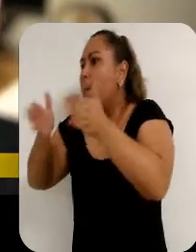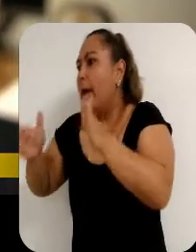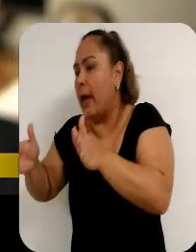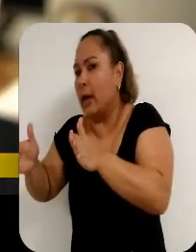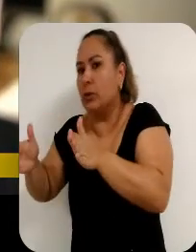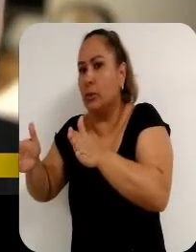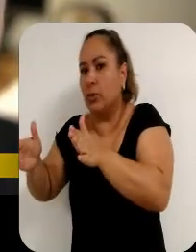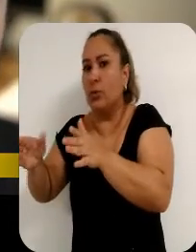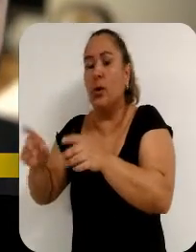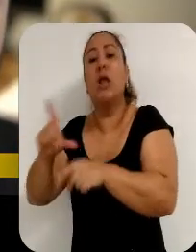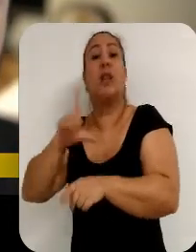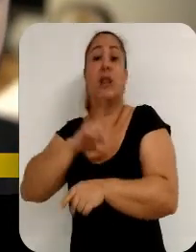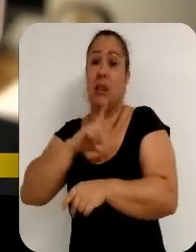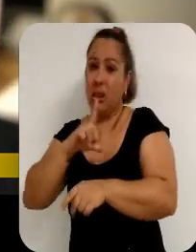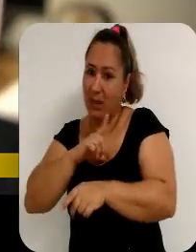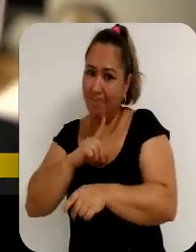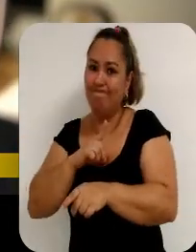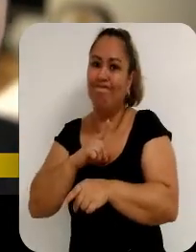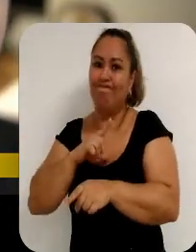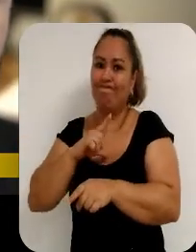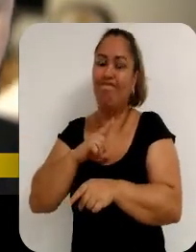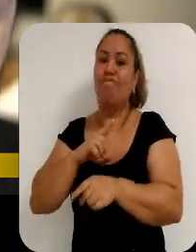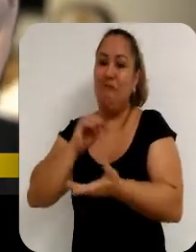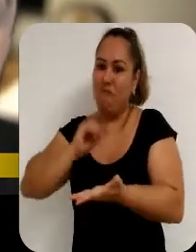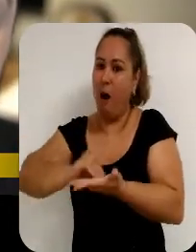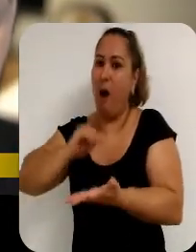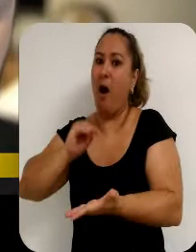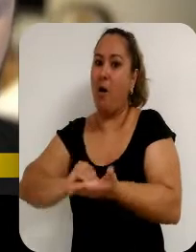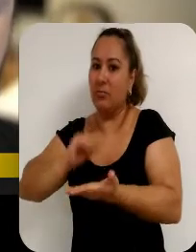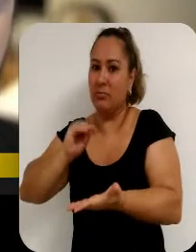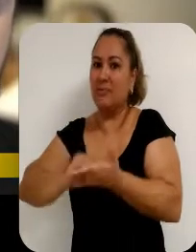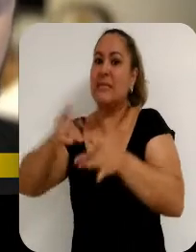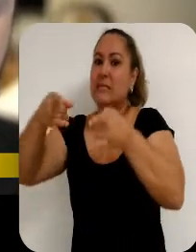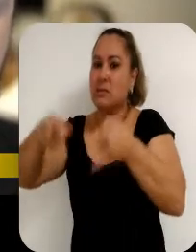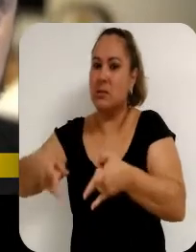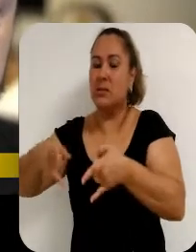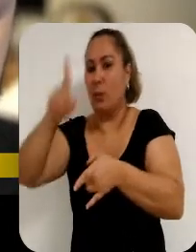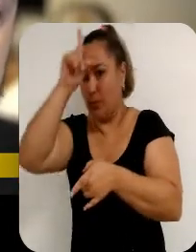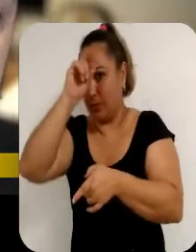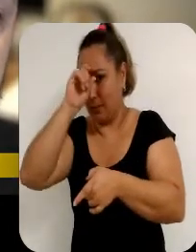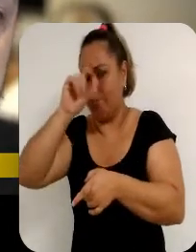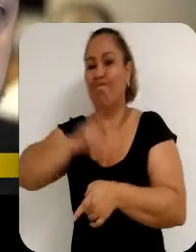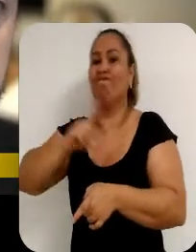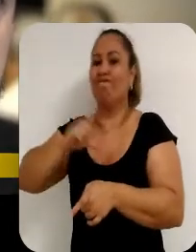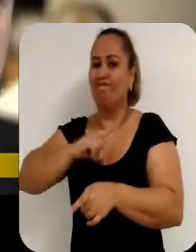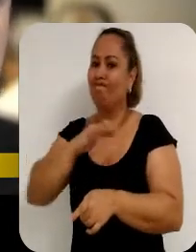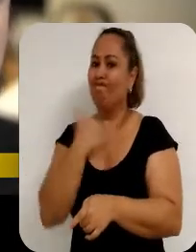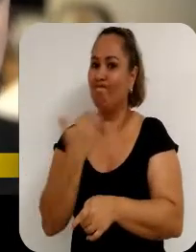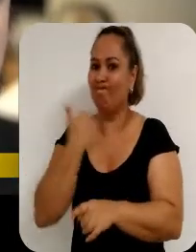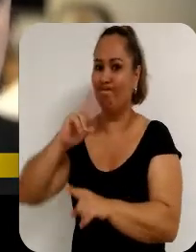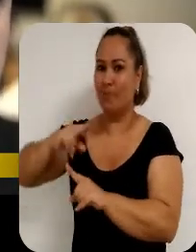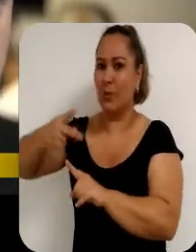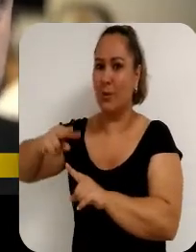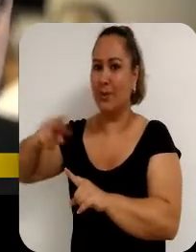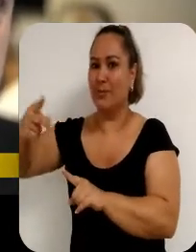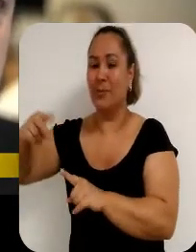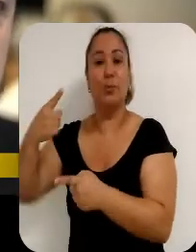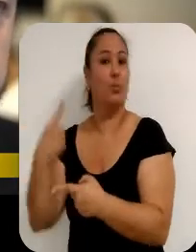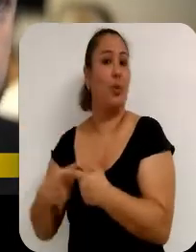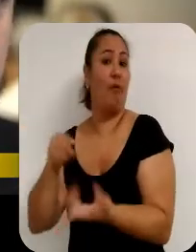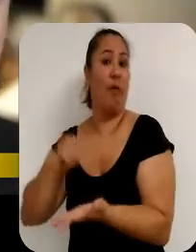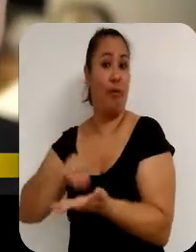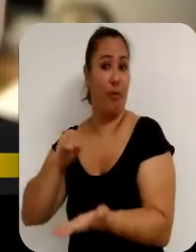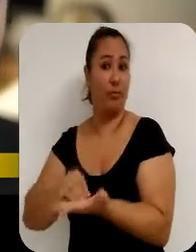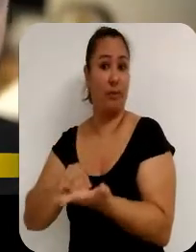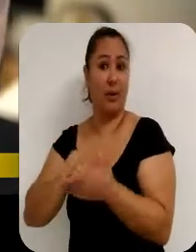a gente ainda tem a mortalidade da Covid dobrando, porque as pessoas não vão ter respirador. E a gente